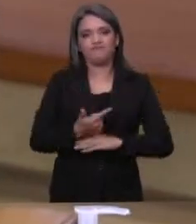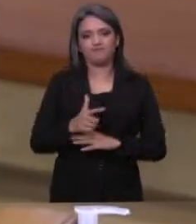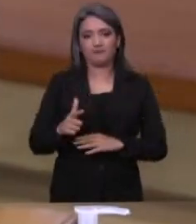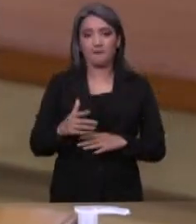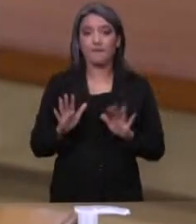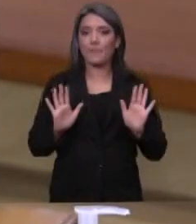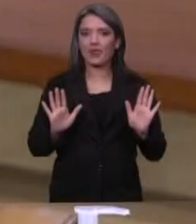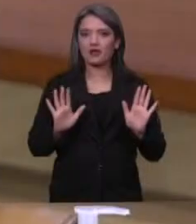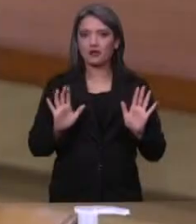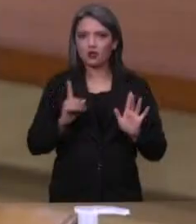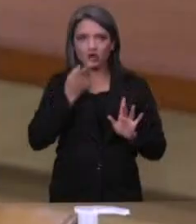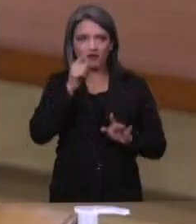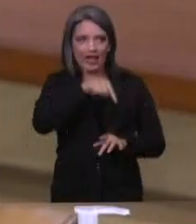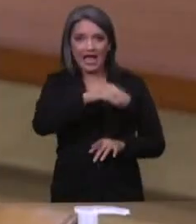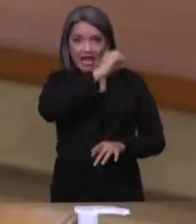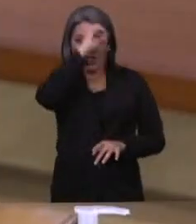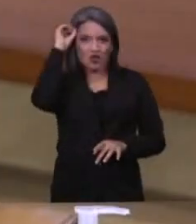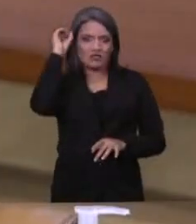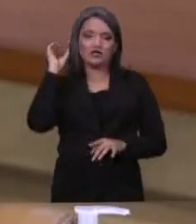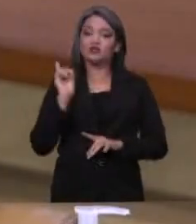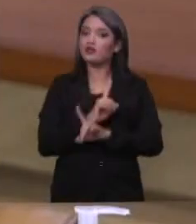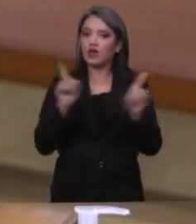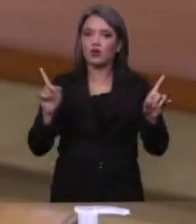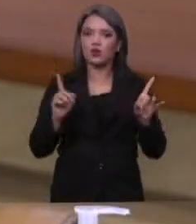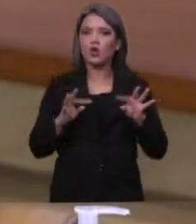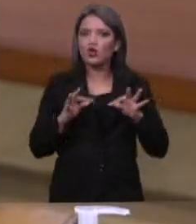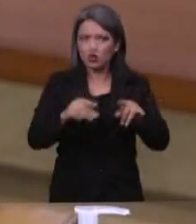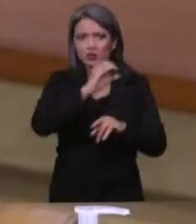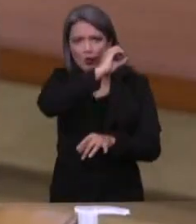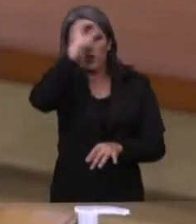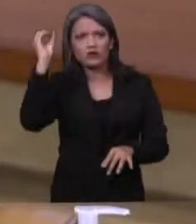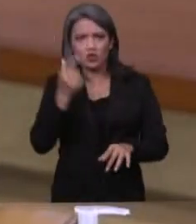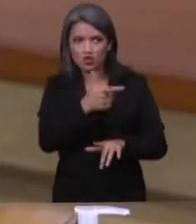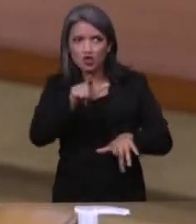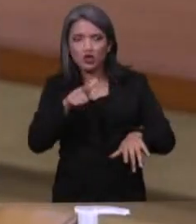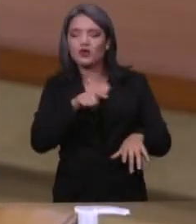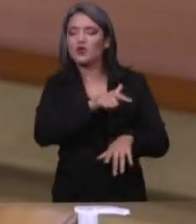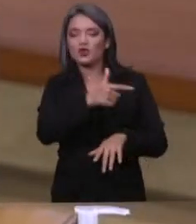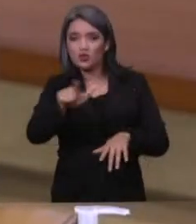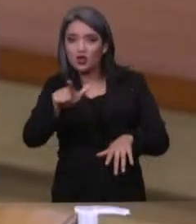Veja, eu não estou absolvendo ele, estou condenando ele em tudo, em tudo.